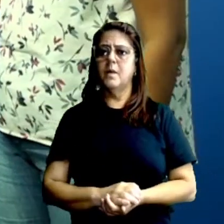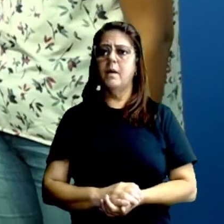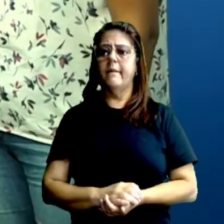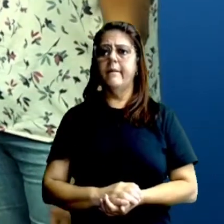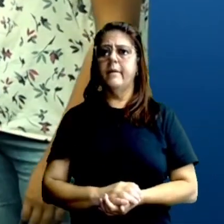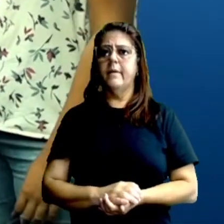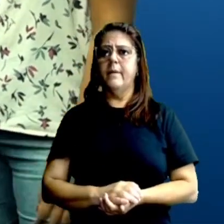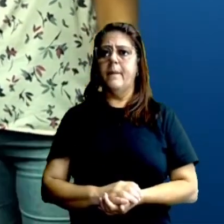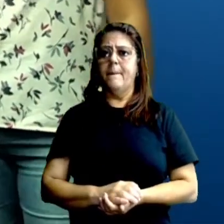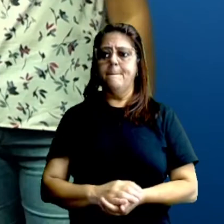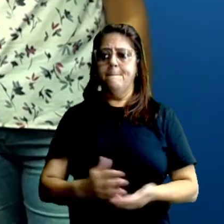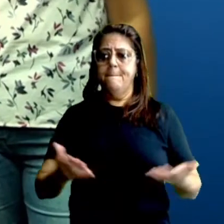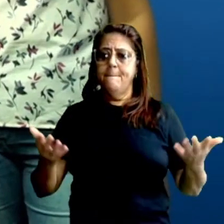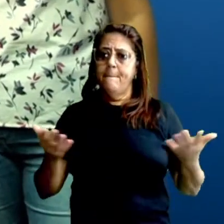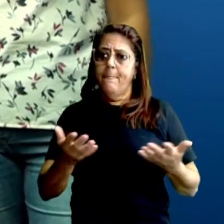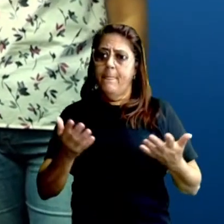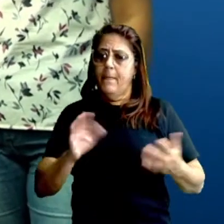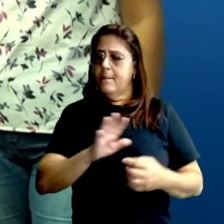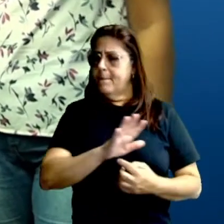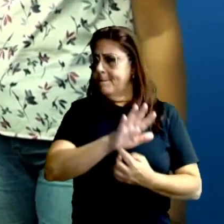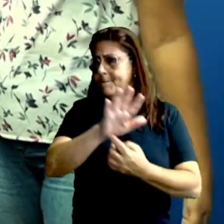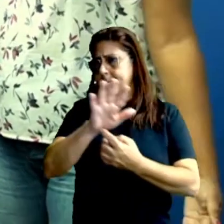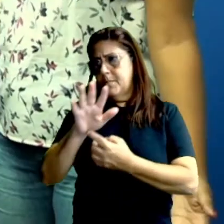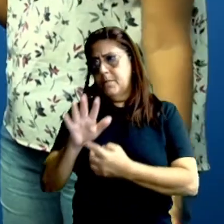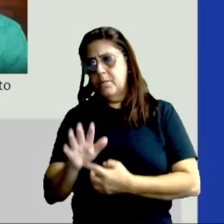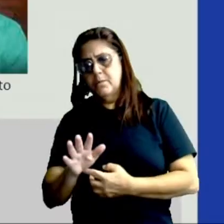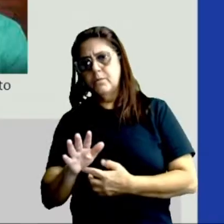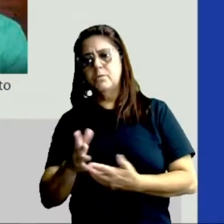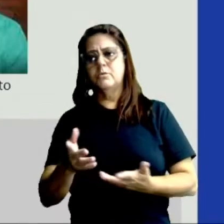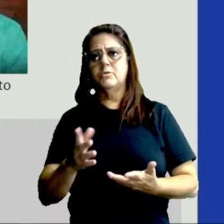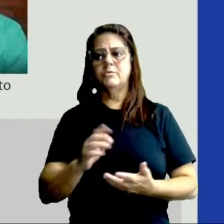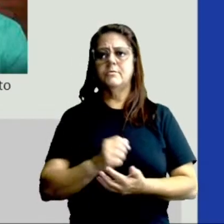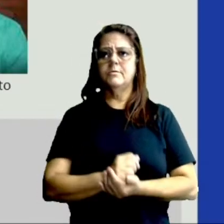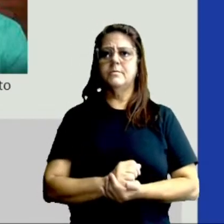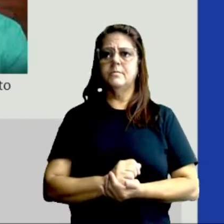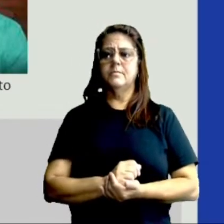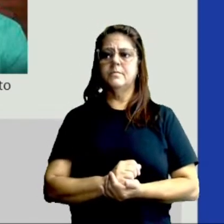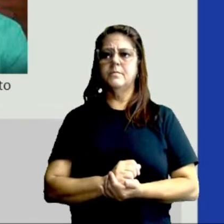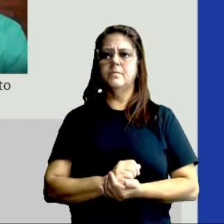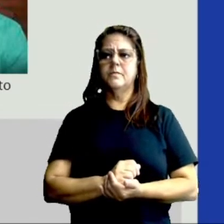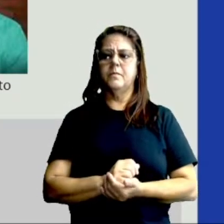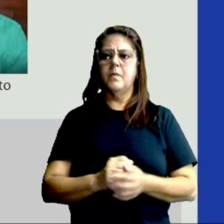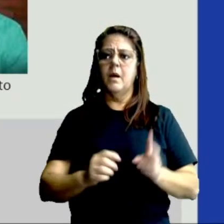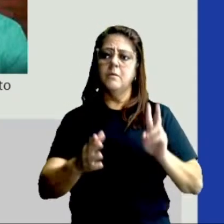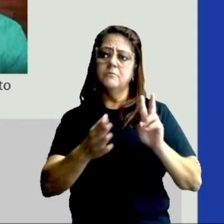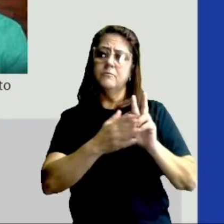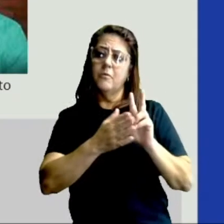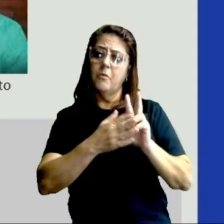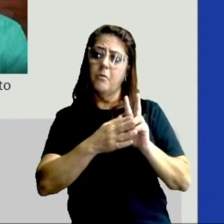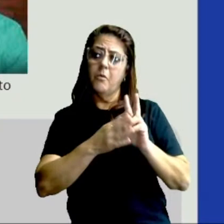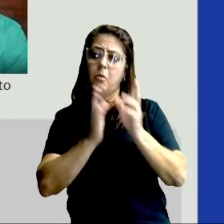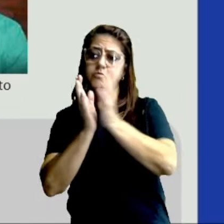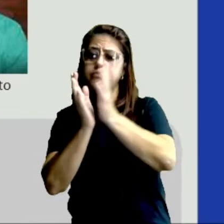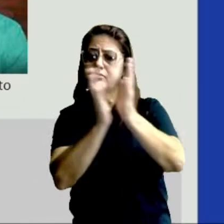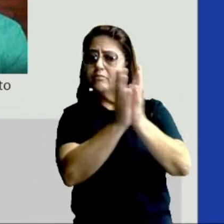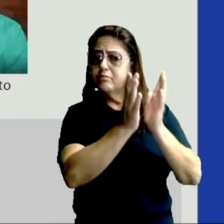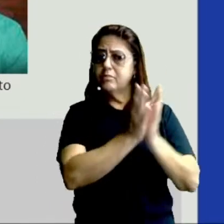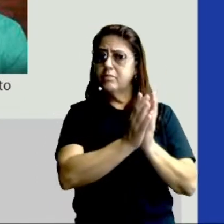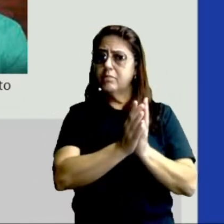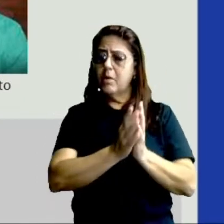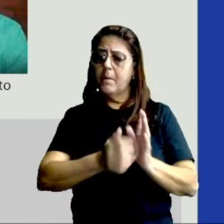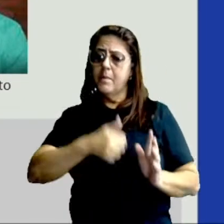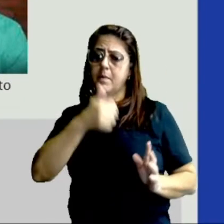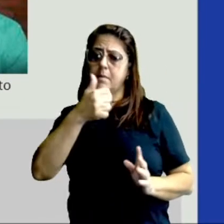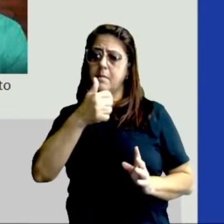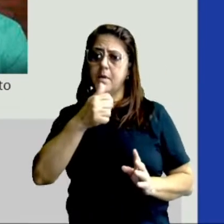E aí aqui eu trago para gente Para vocês verem os povos indígenas já a primeira imagem do